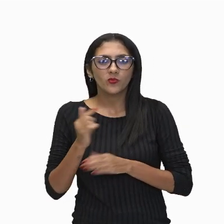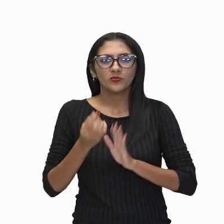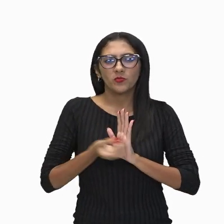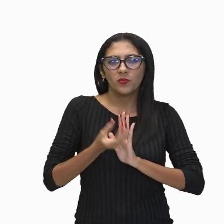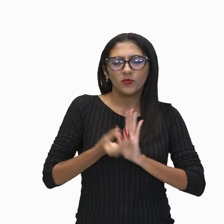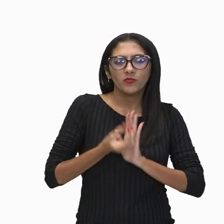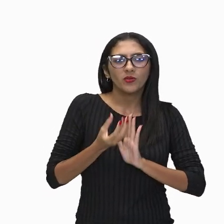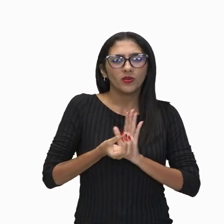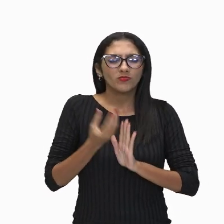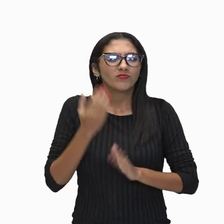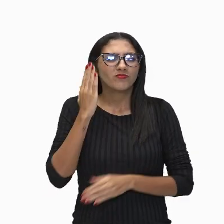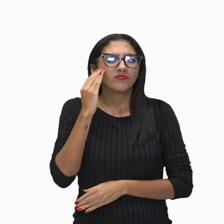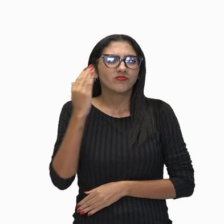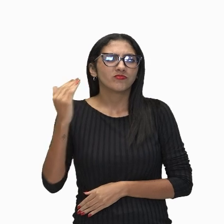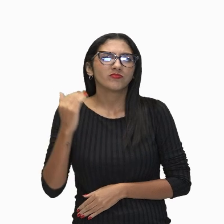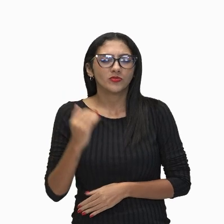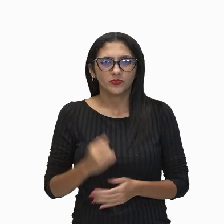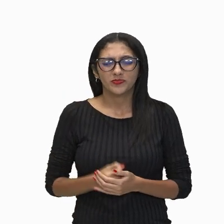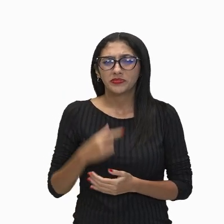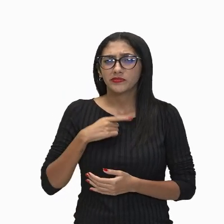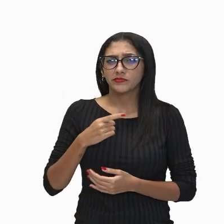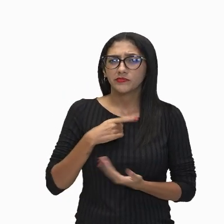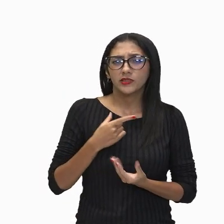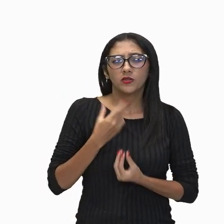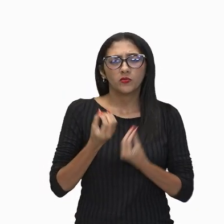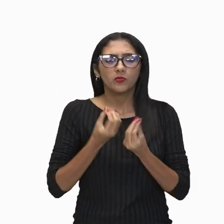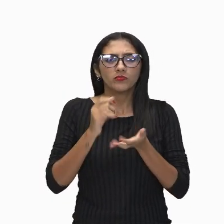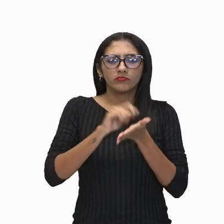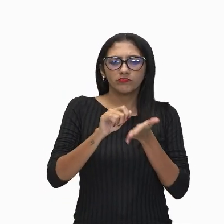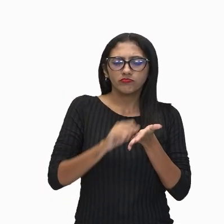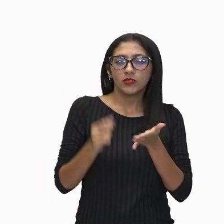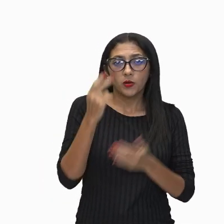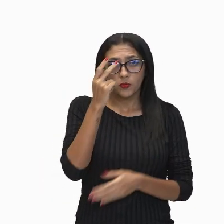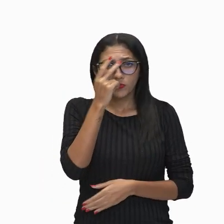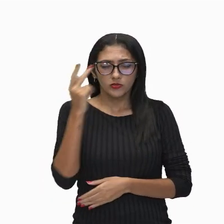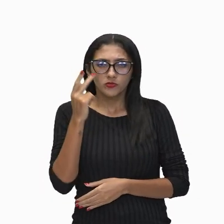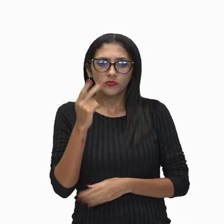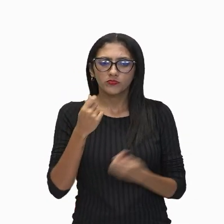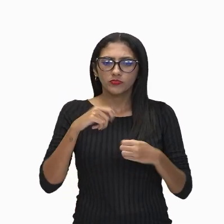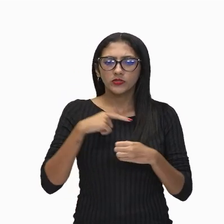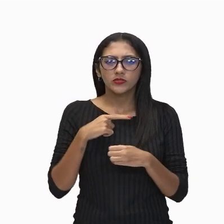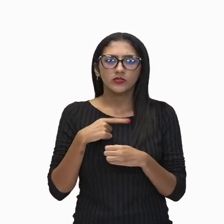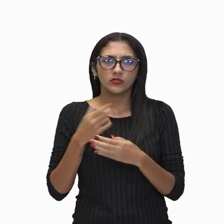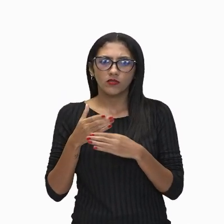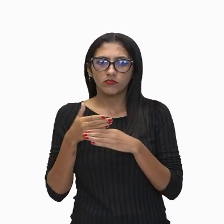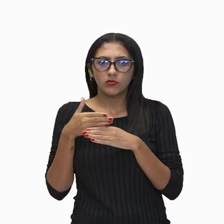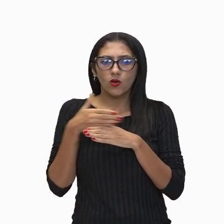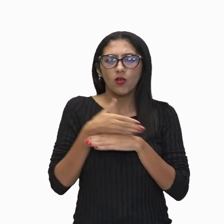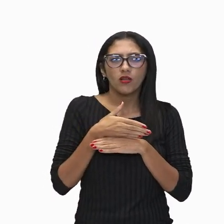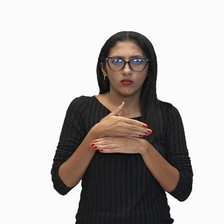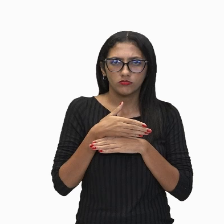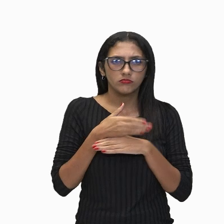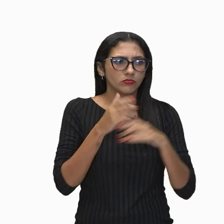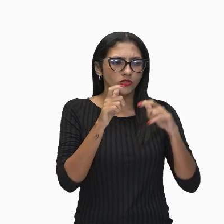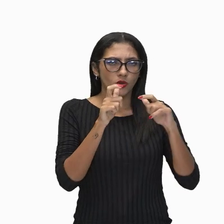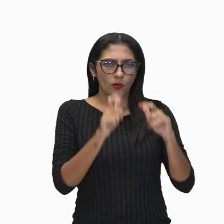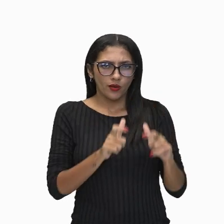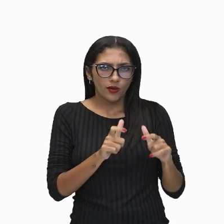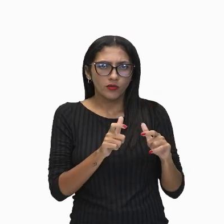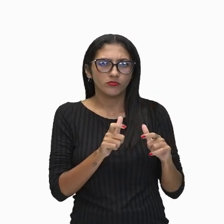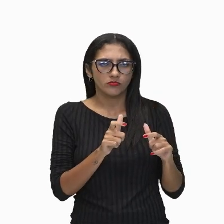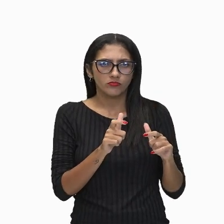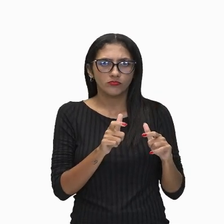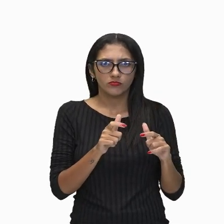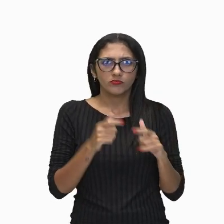Este consistia numa instalação poética em que o visitante deveria entrar numa sala no subsolo, depois